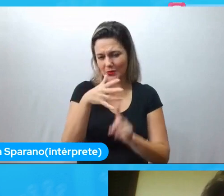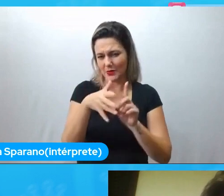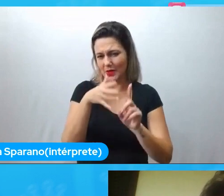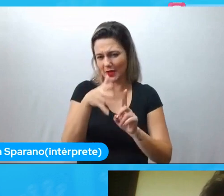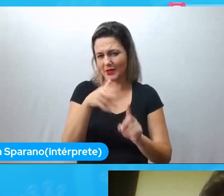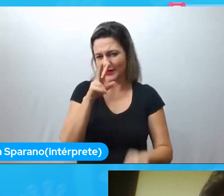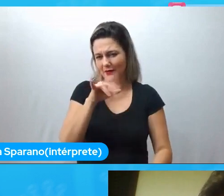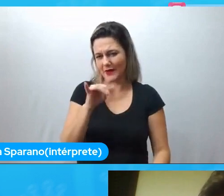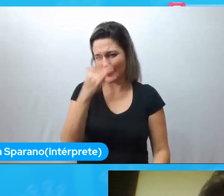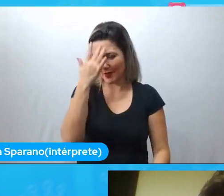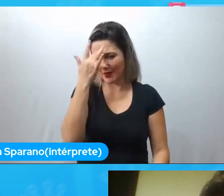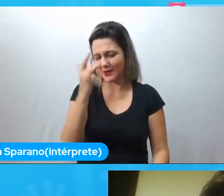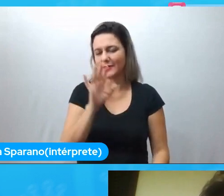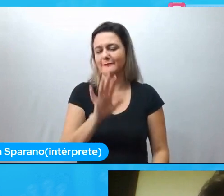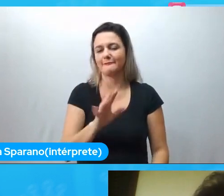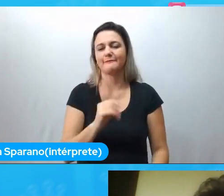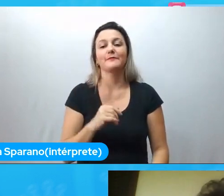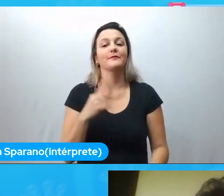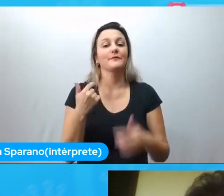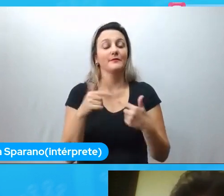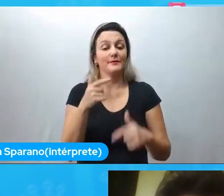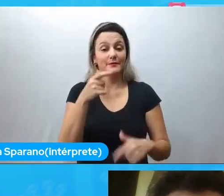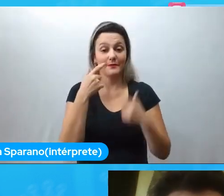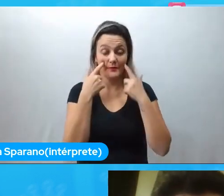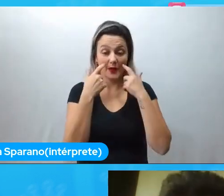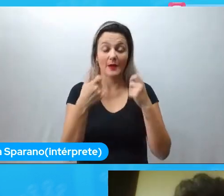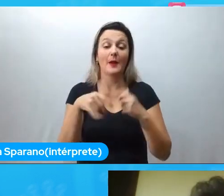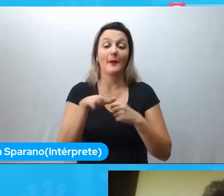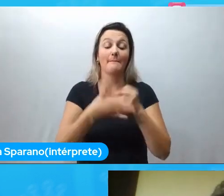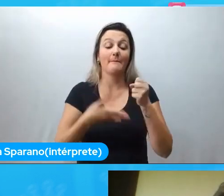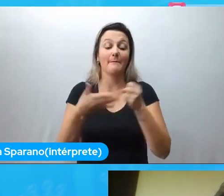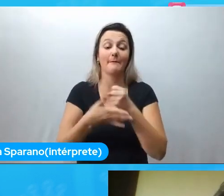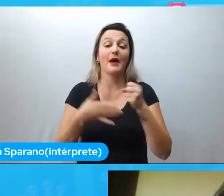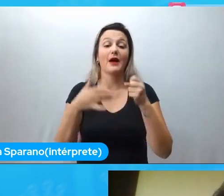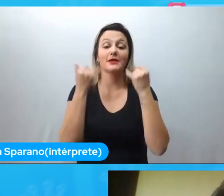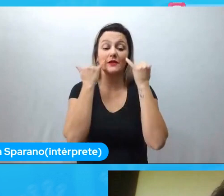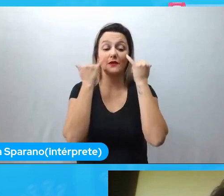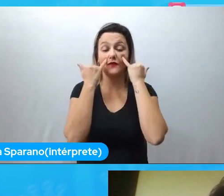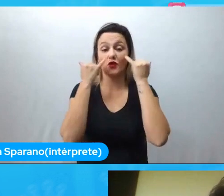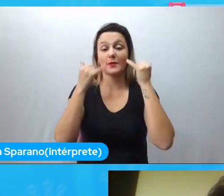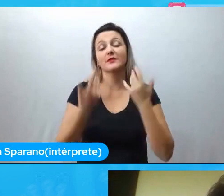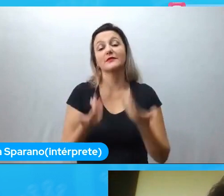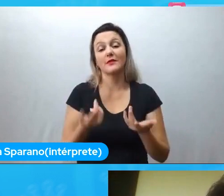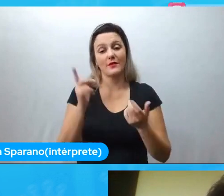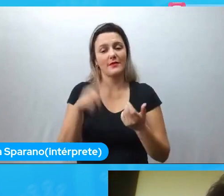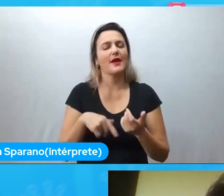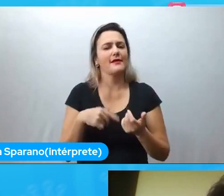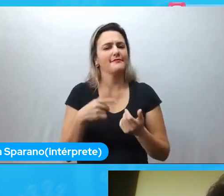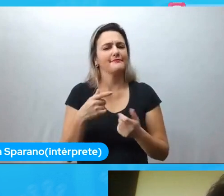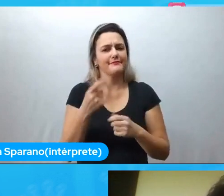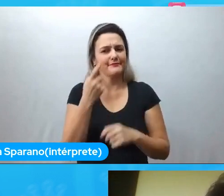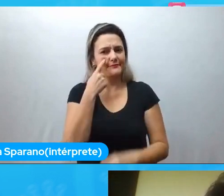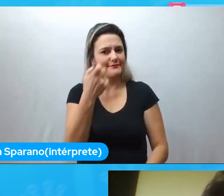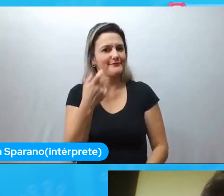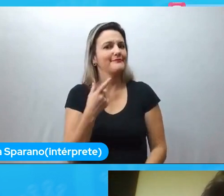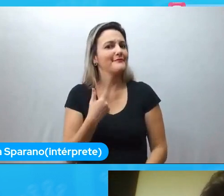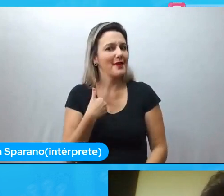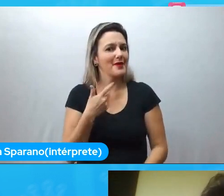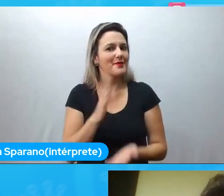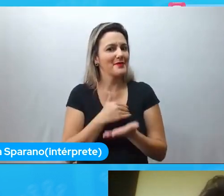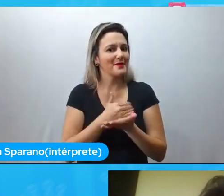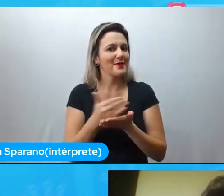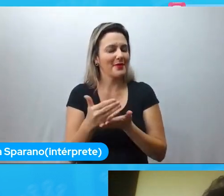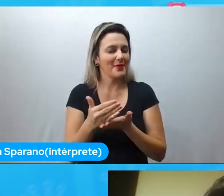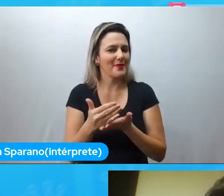gente trabalha com combate à desinformação, bem interessante. Mas é isso. Quando então, eu puder começar aqui, eu compartilho